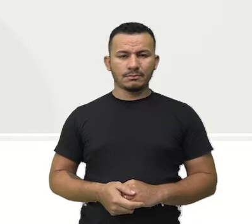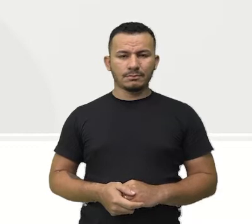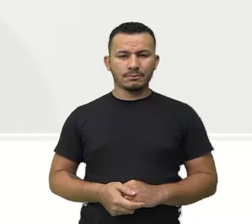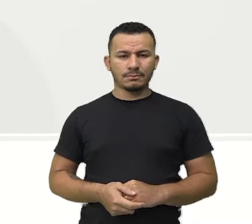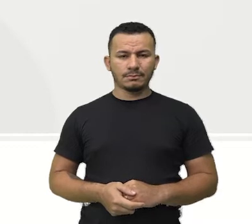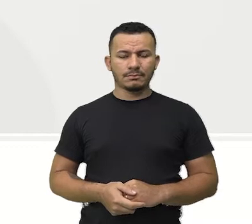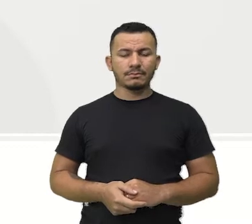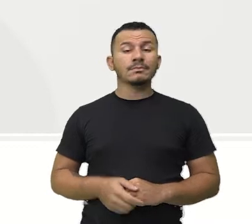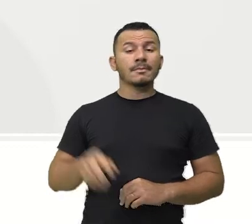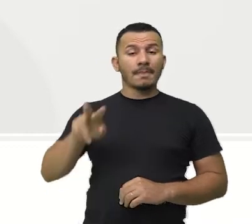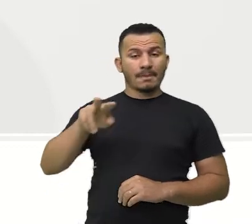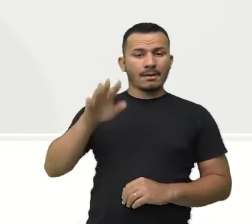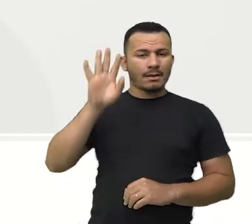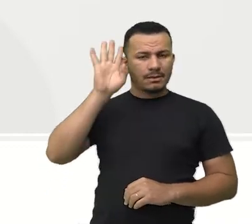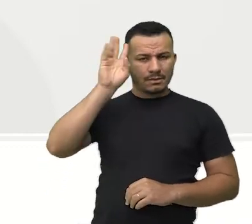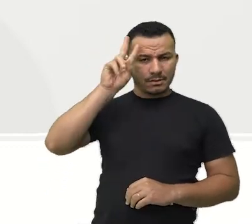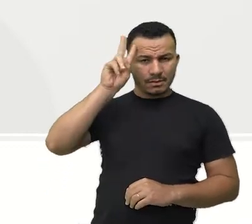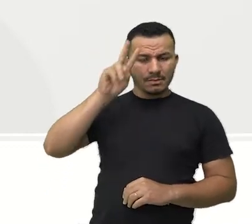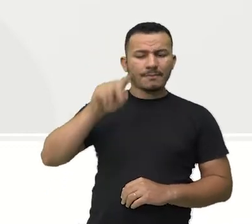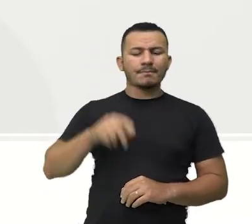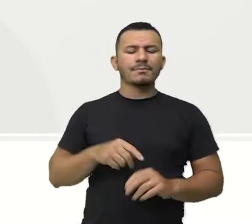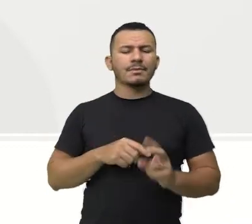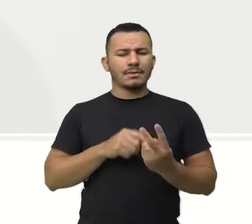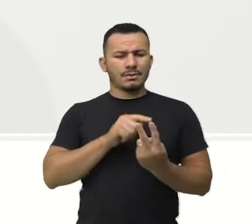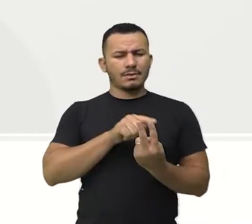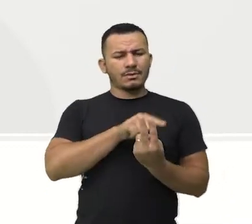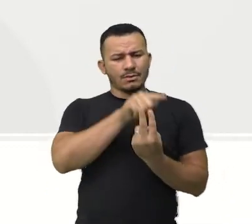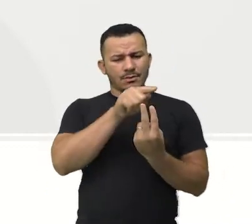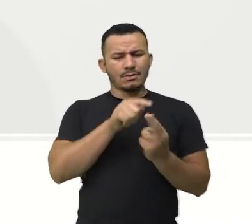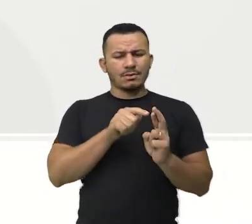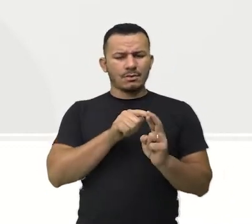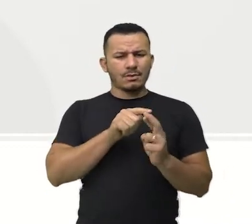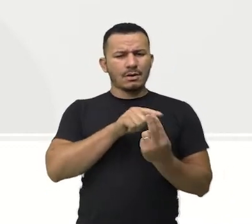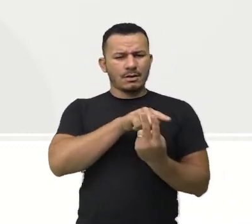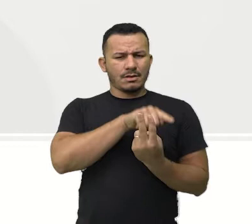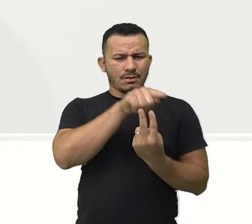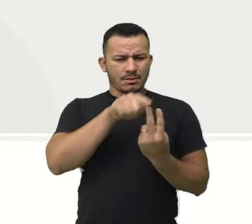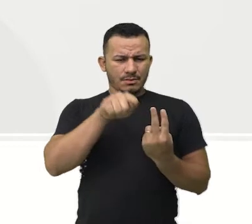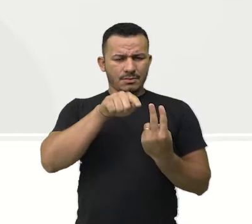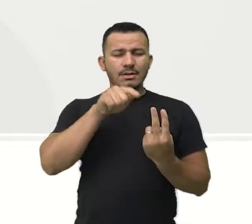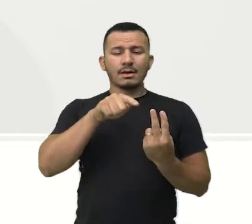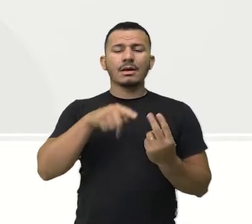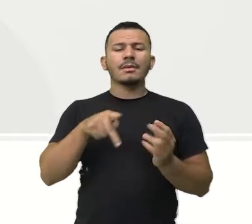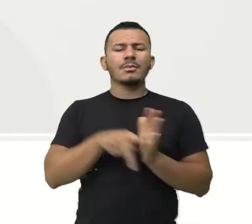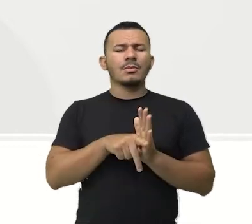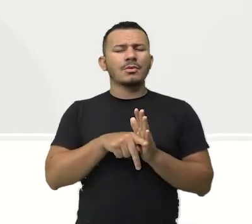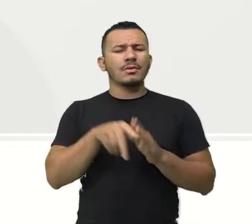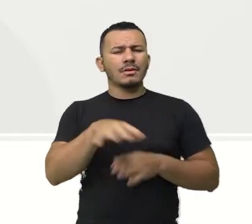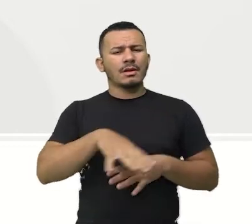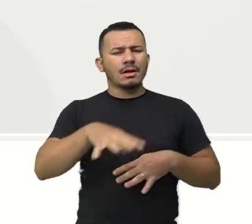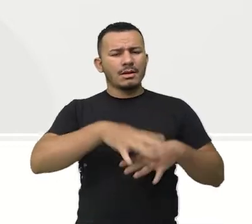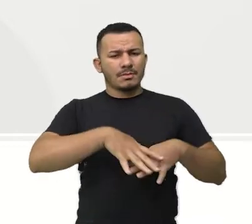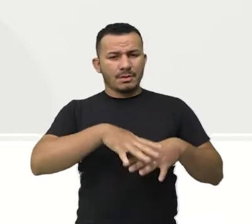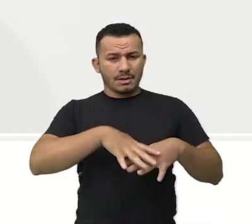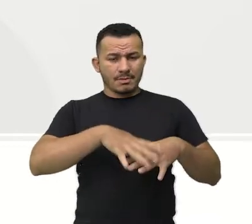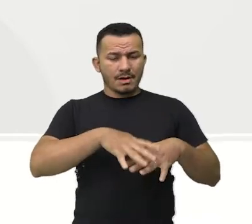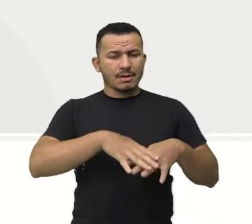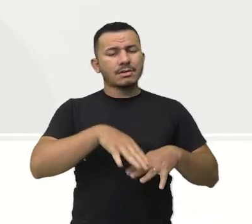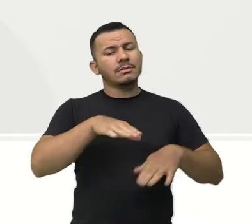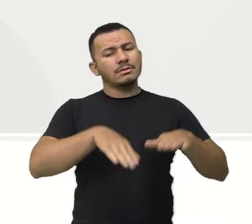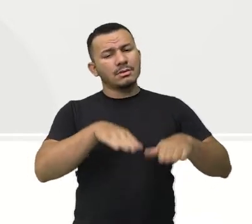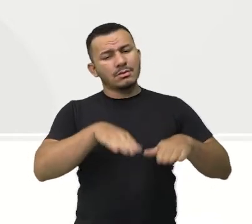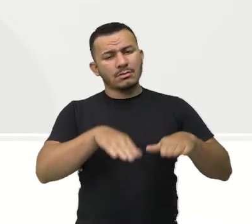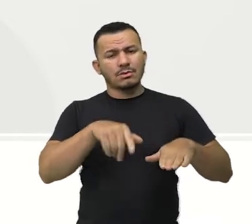2π vezes o raio, tá legal? Lembrando, pessoal, que o π, ele é um número matemático, tá